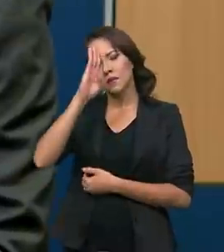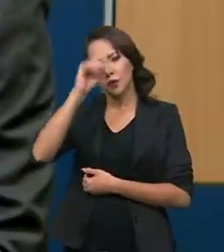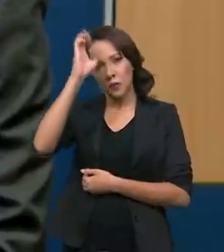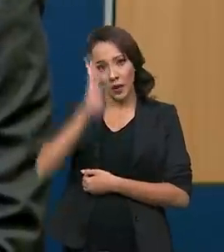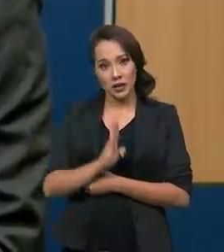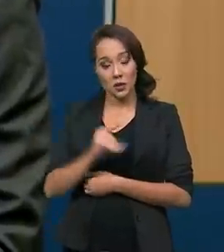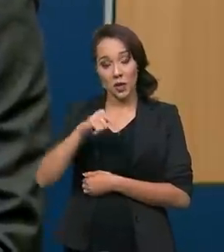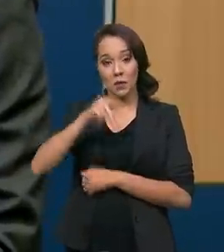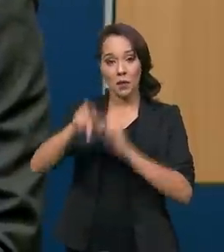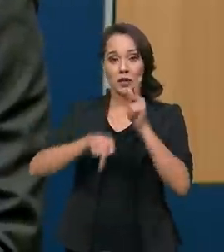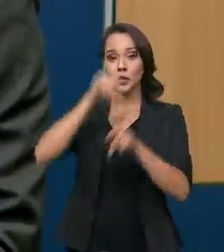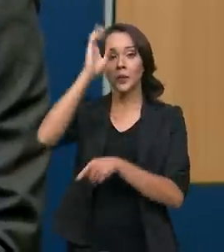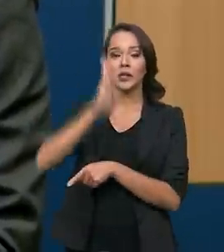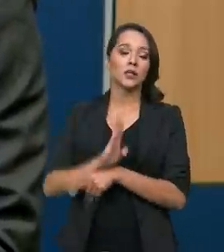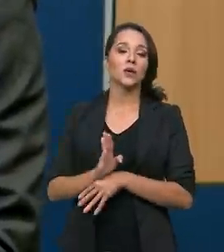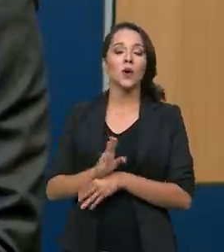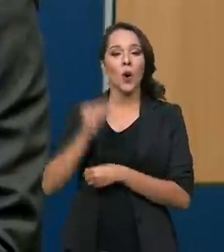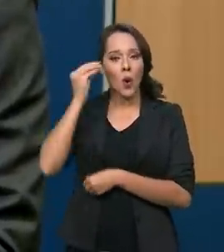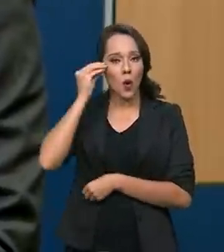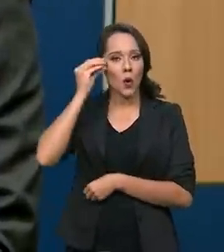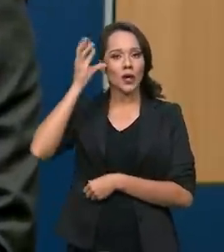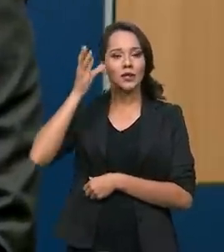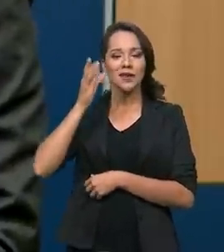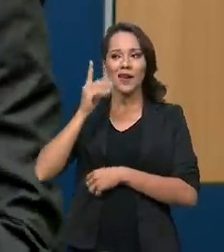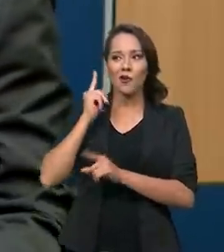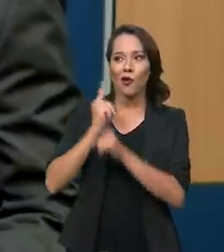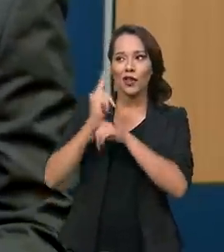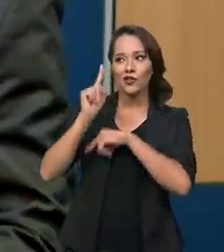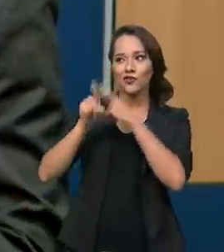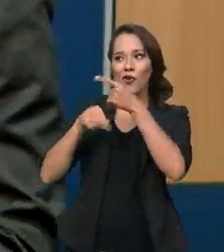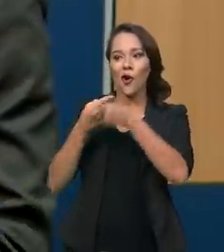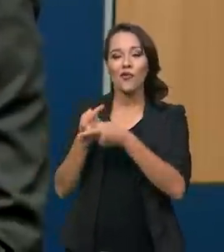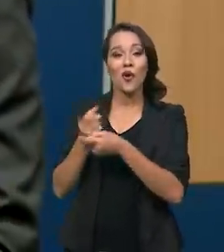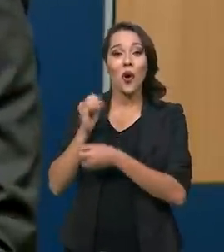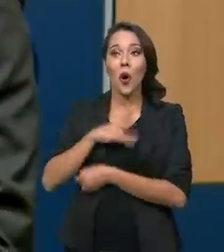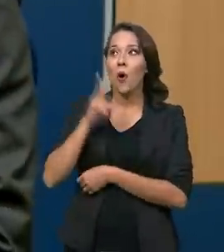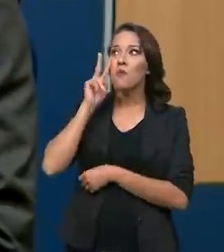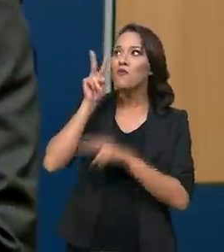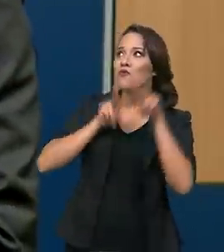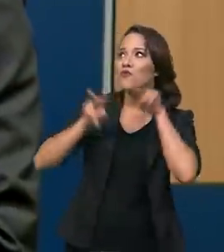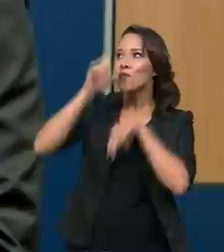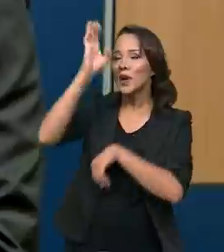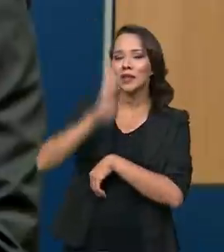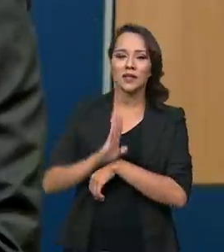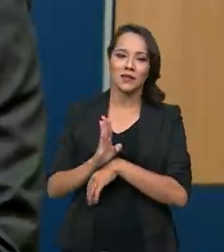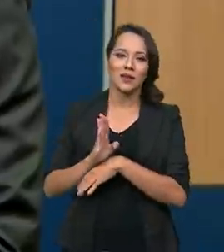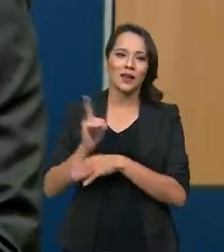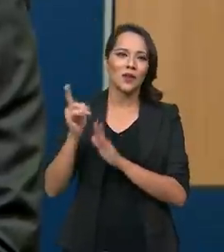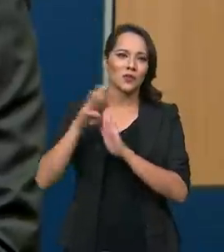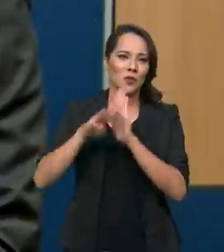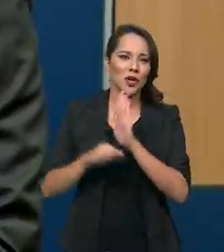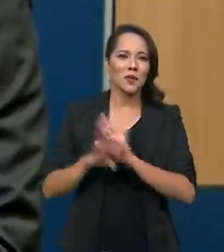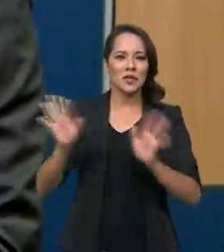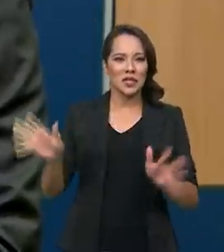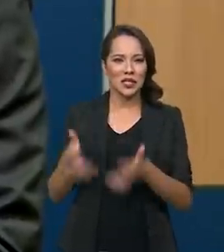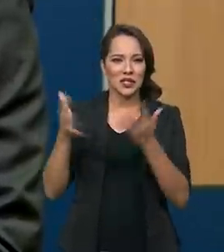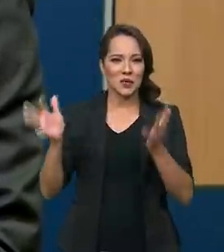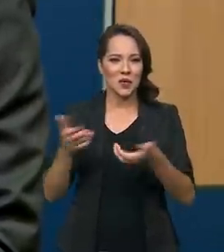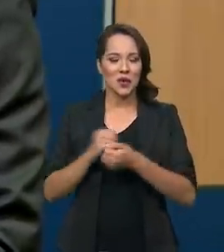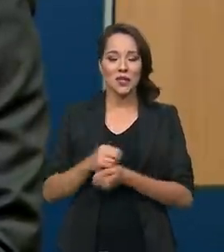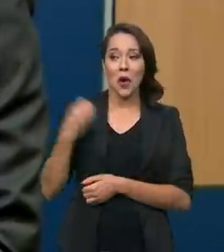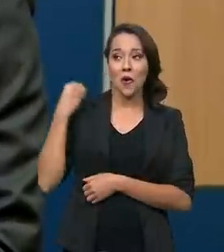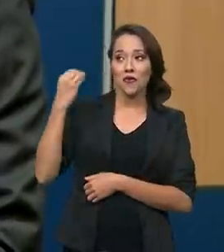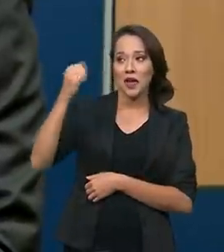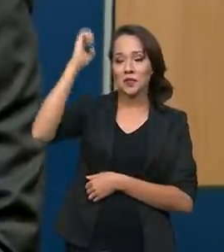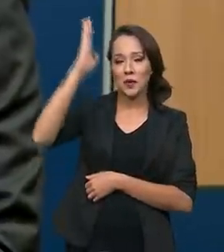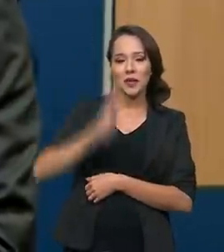para o brasileiro é reconhecer e descobriu descobrir o nosso país Um dos programas que estimulam é